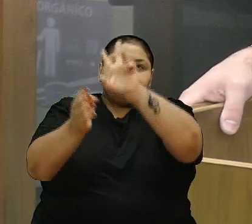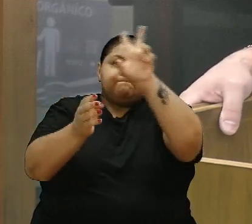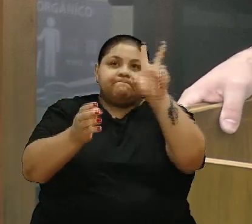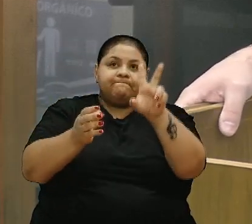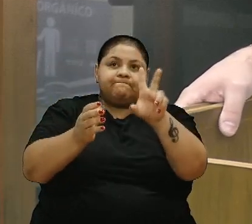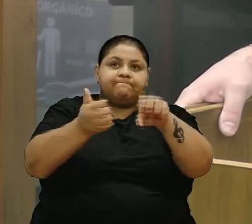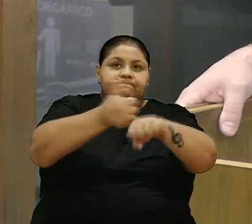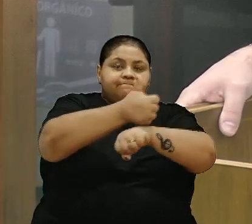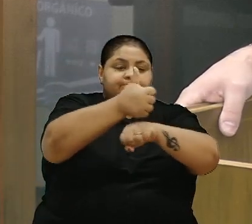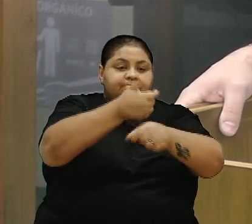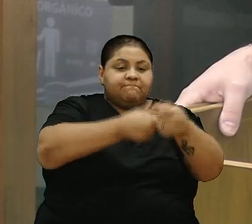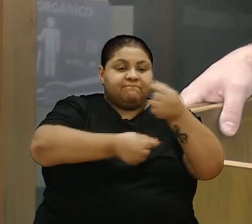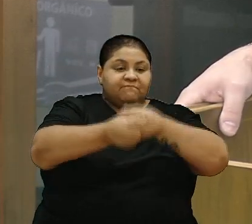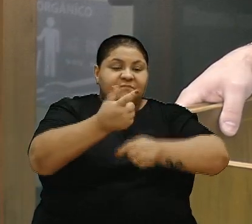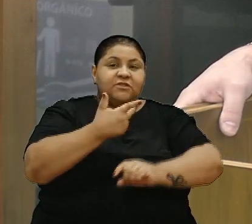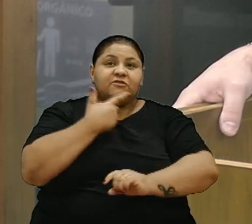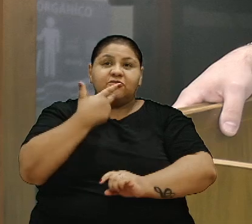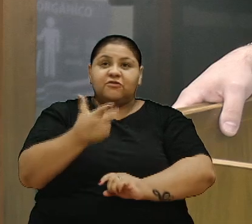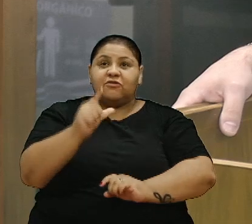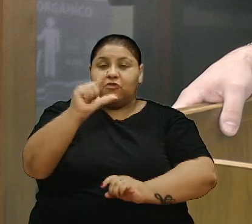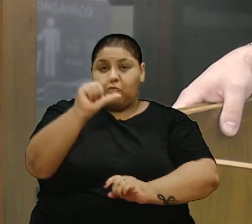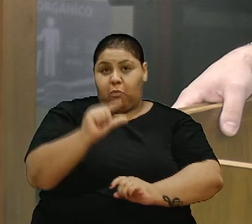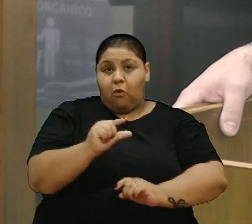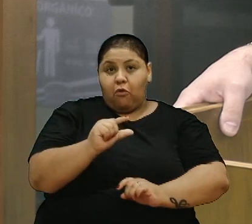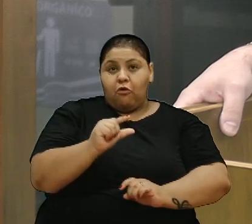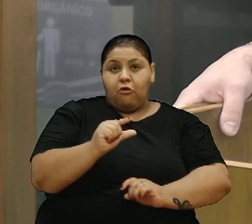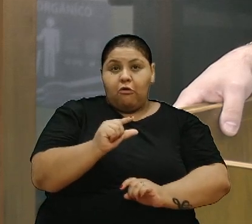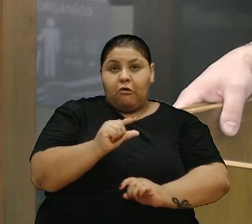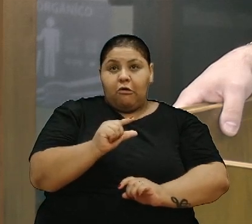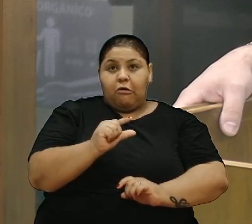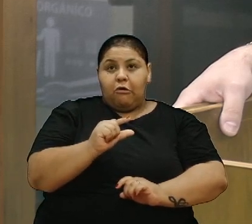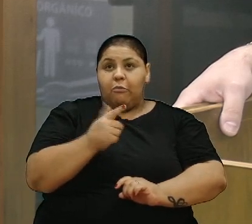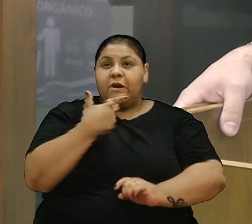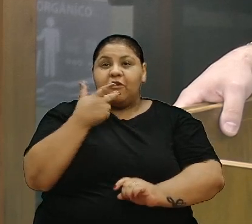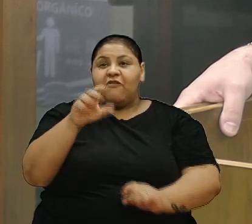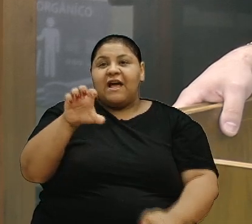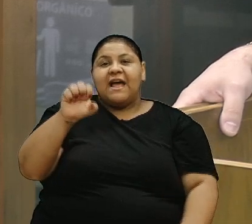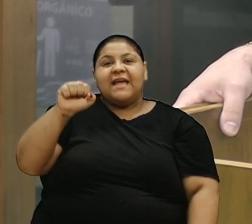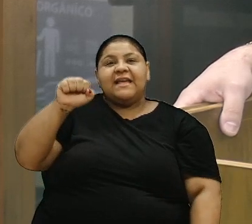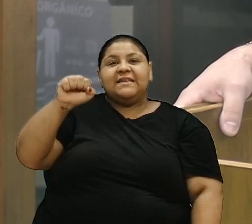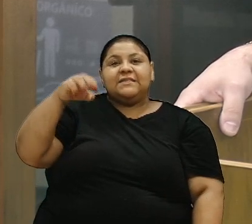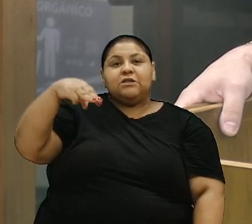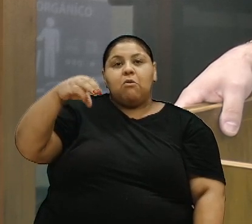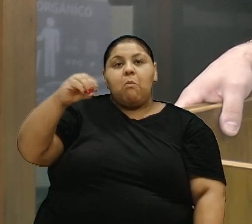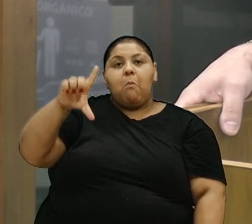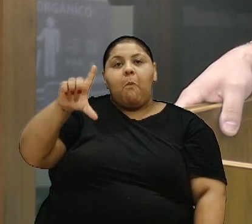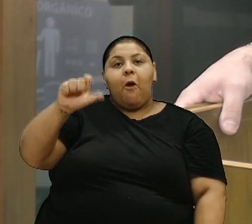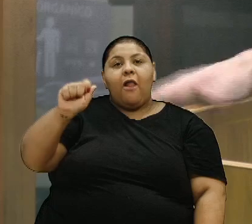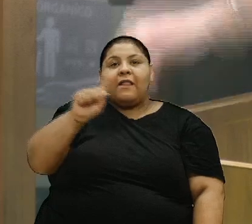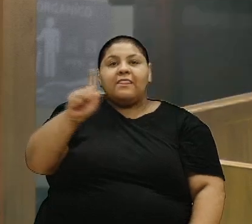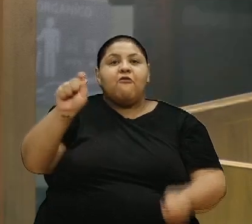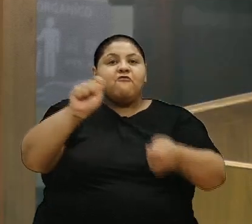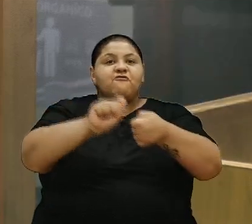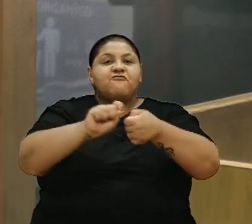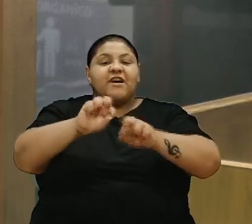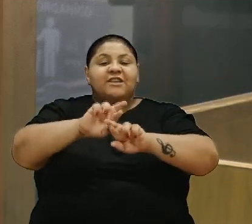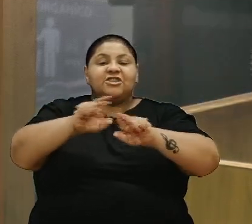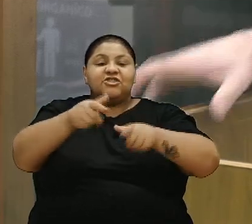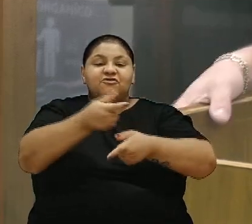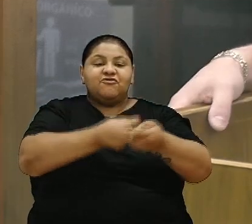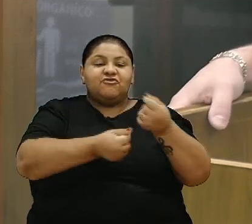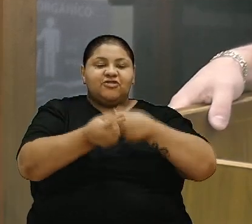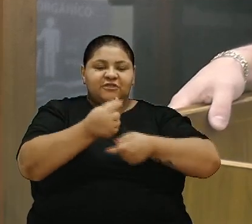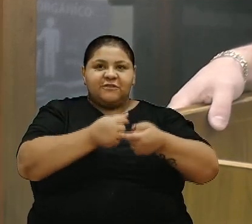na economia afirmam que o pouco, para não falar da esmola, não faz diferença na economia nacional. Essa